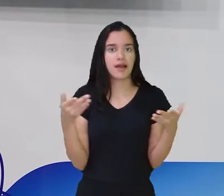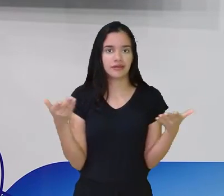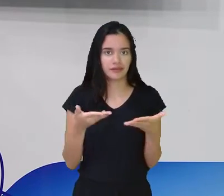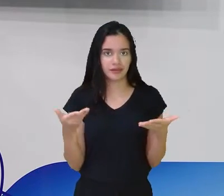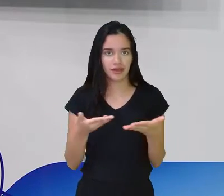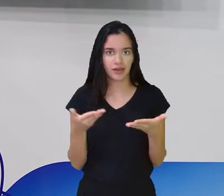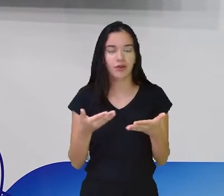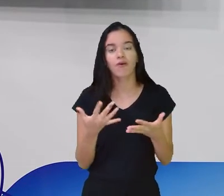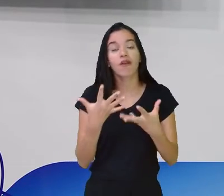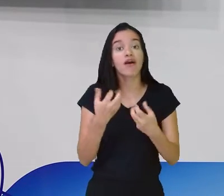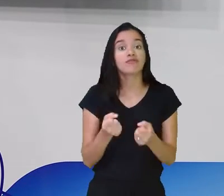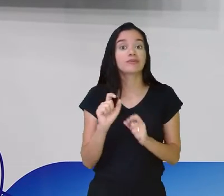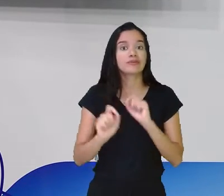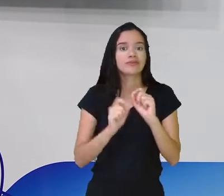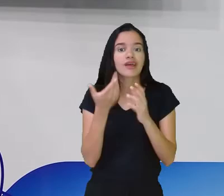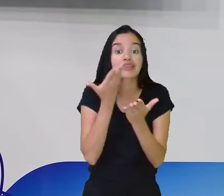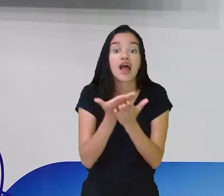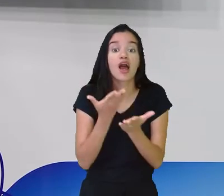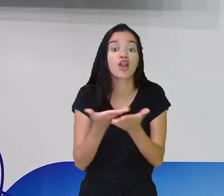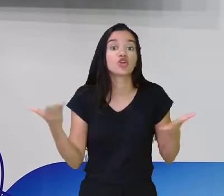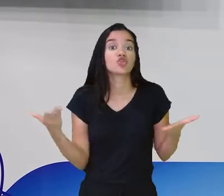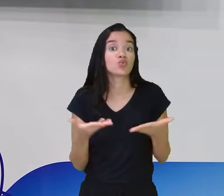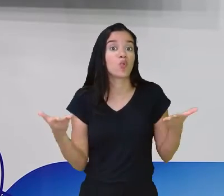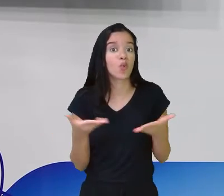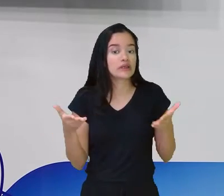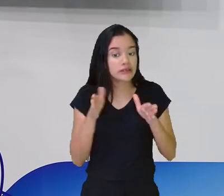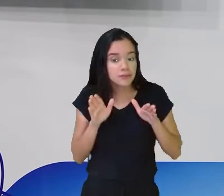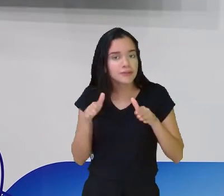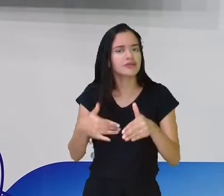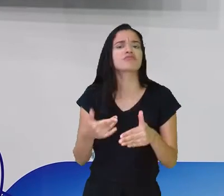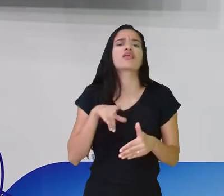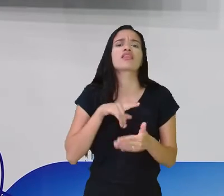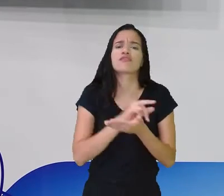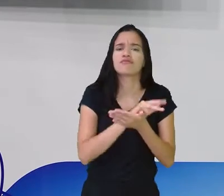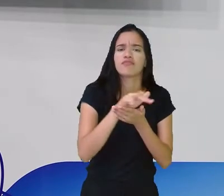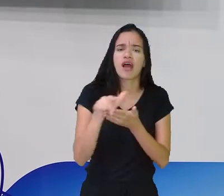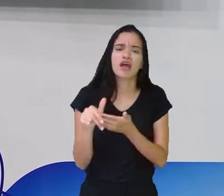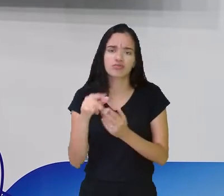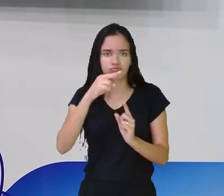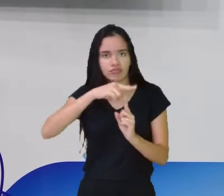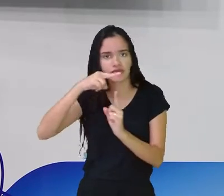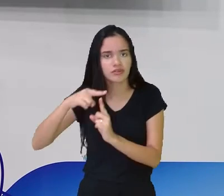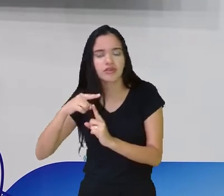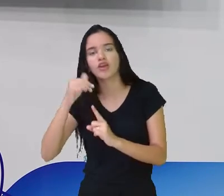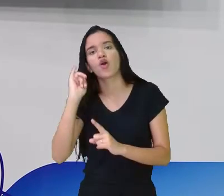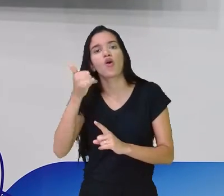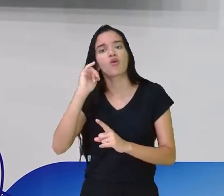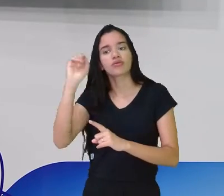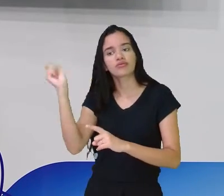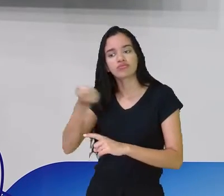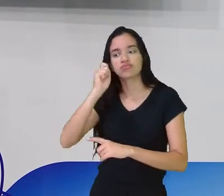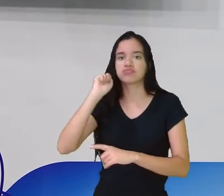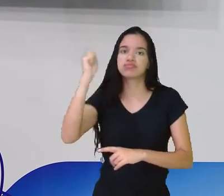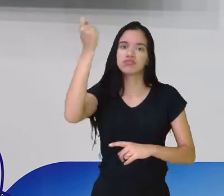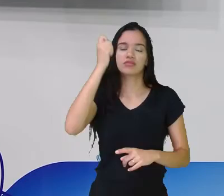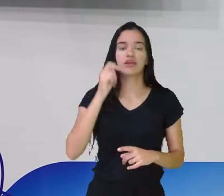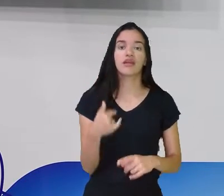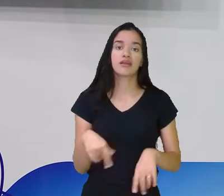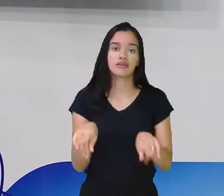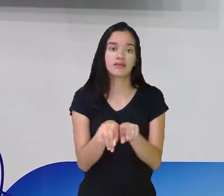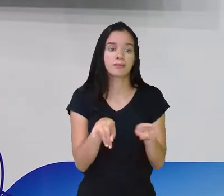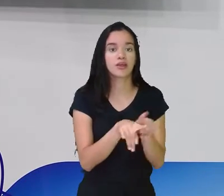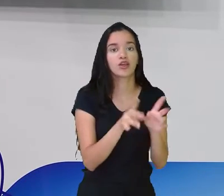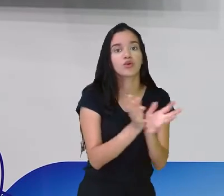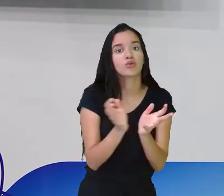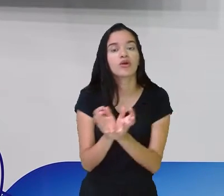vamos trabalhar o da aula de hoje em específico, porque existem vários tipos de conto, você sabe, né? Conto de fadas, conto acumulativo,